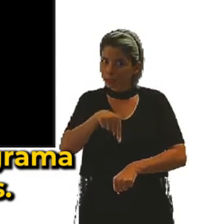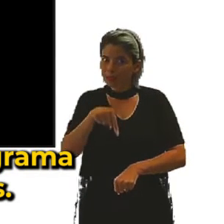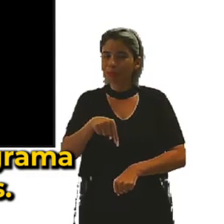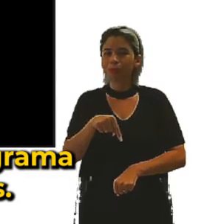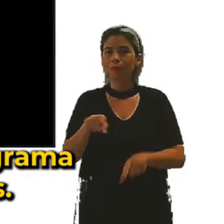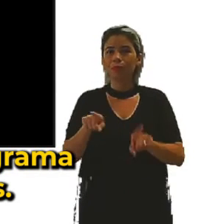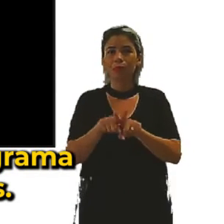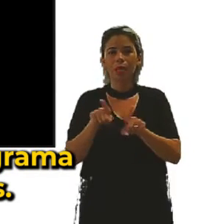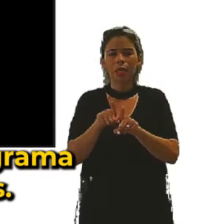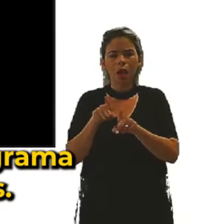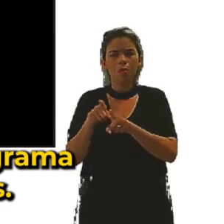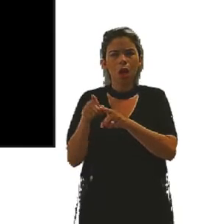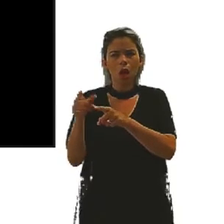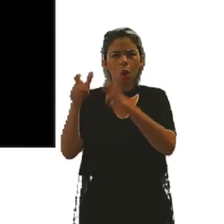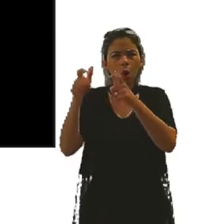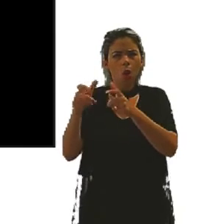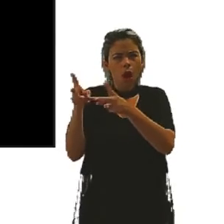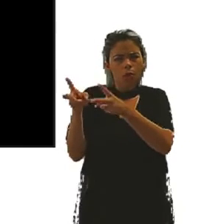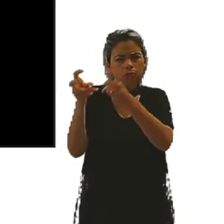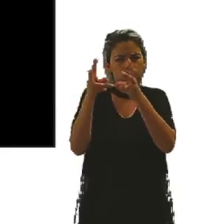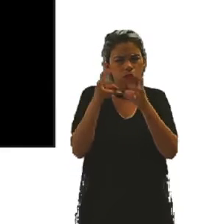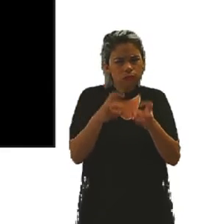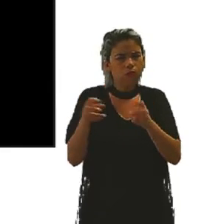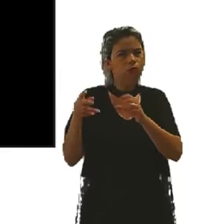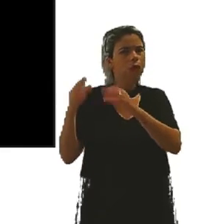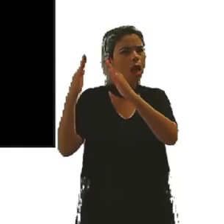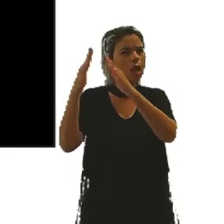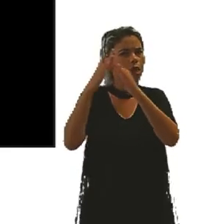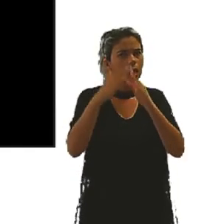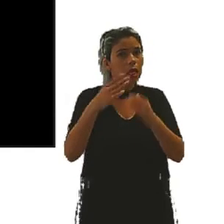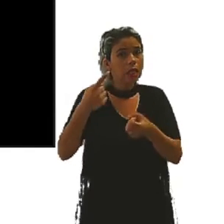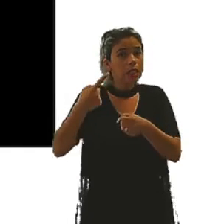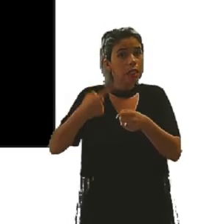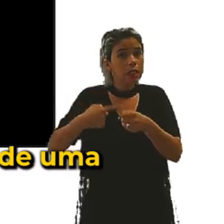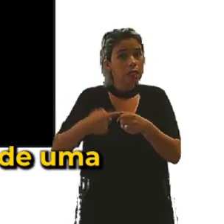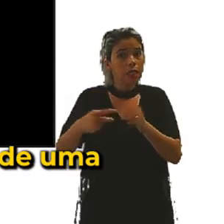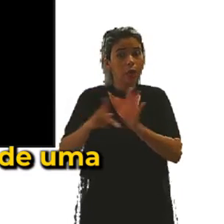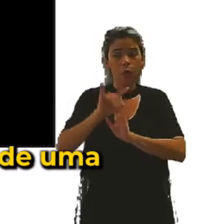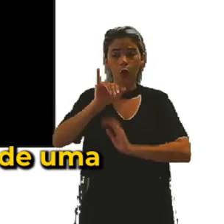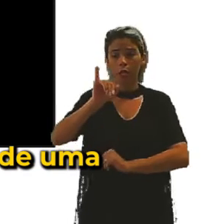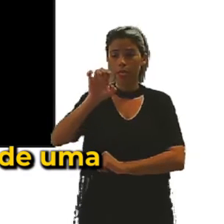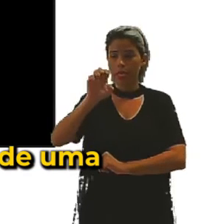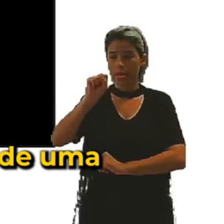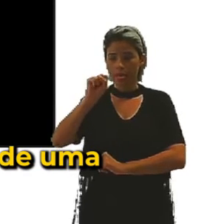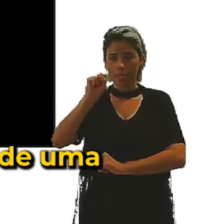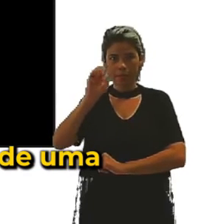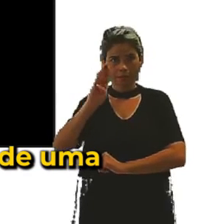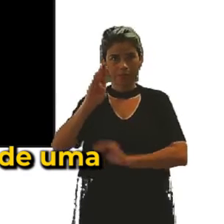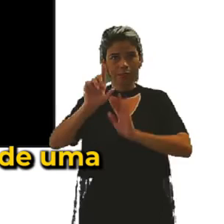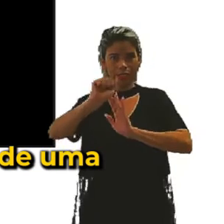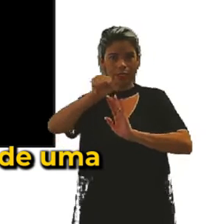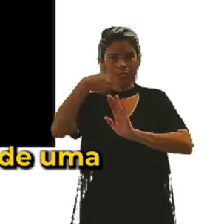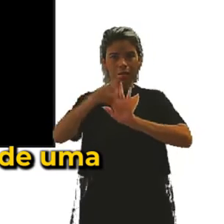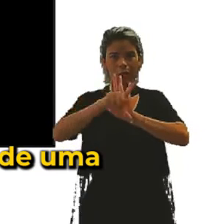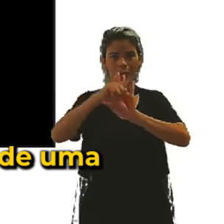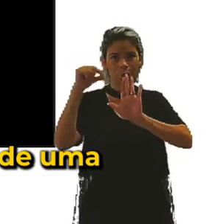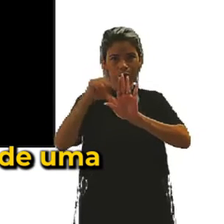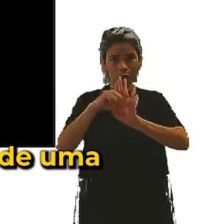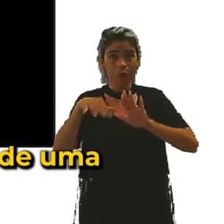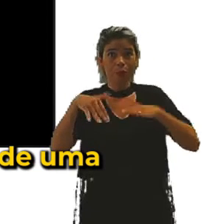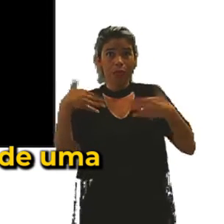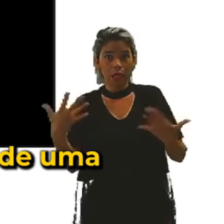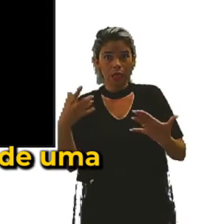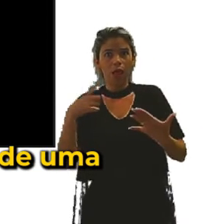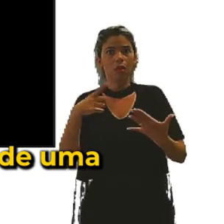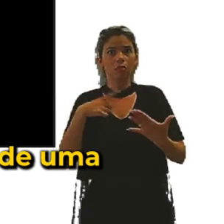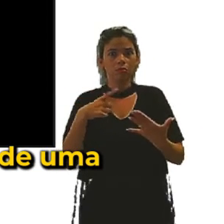no Observatório de Direitos Humanos aqui do Centro Universitário IESB, não é? Então, vejam só, em 2020 os casos subiram de